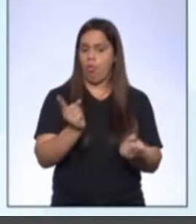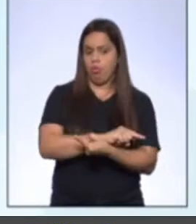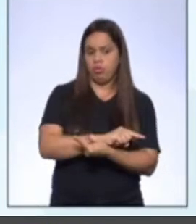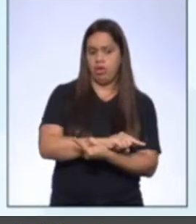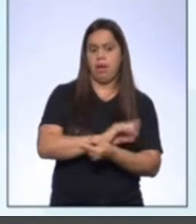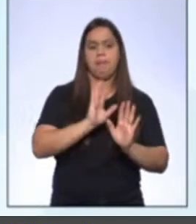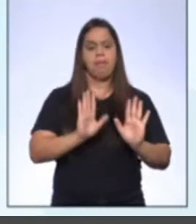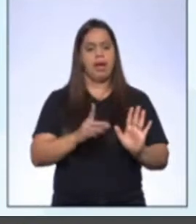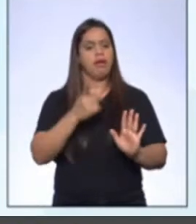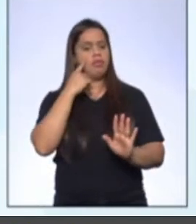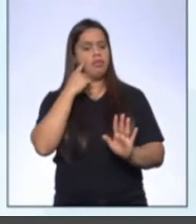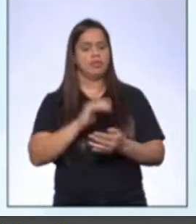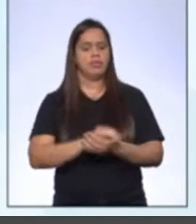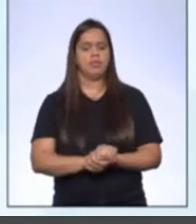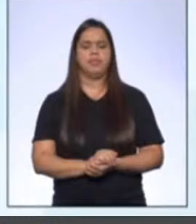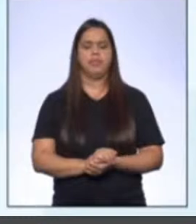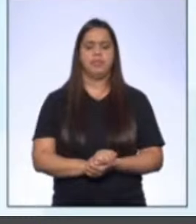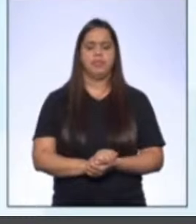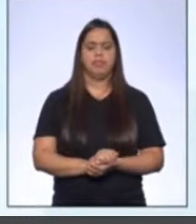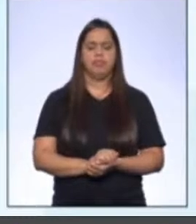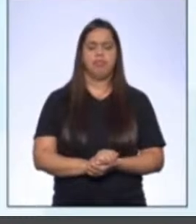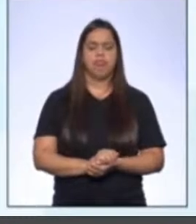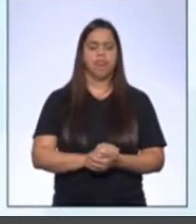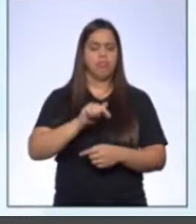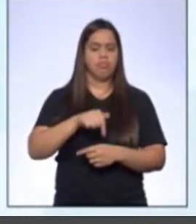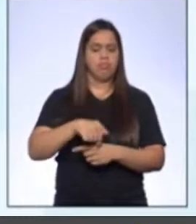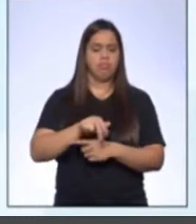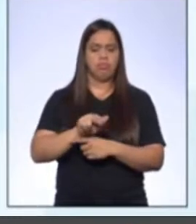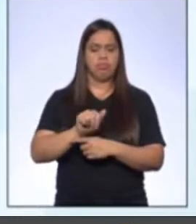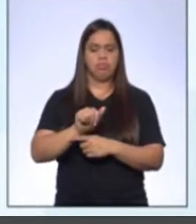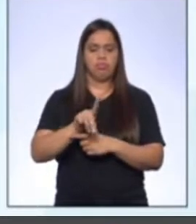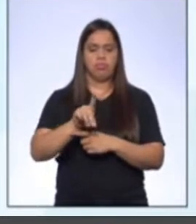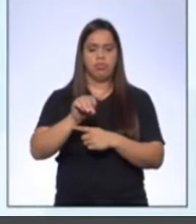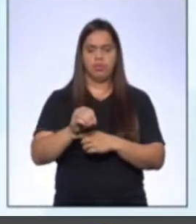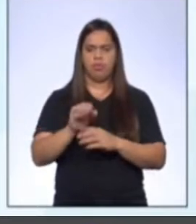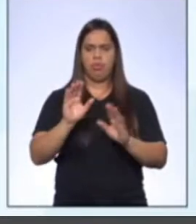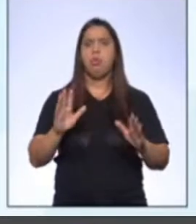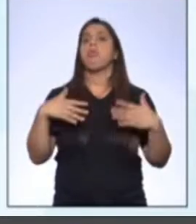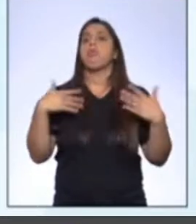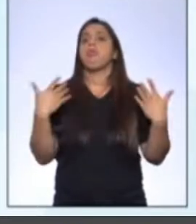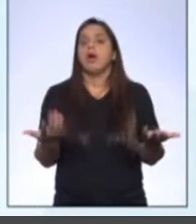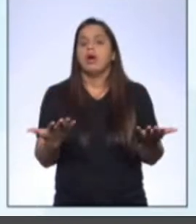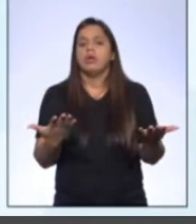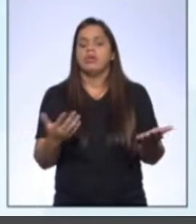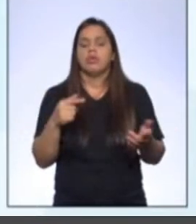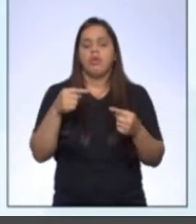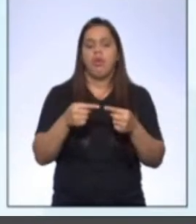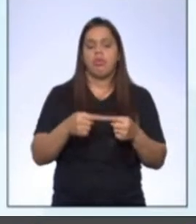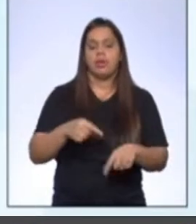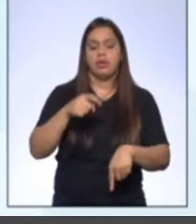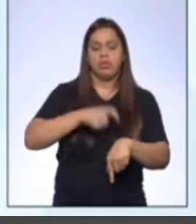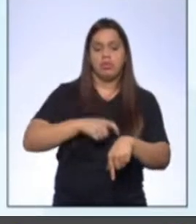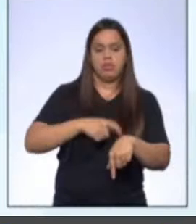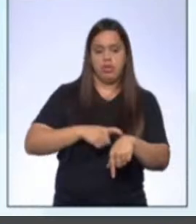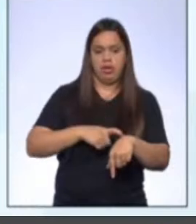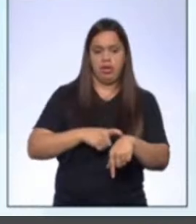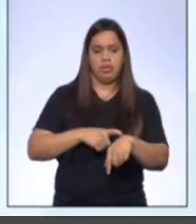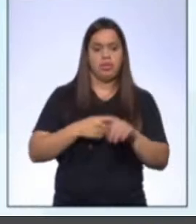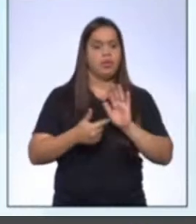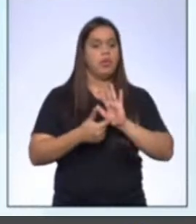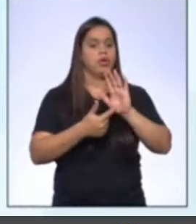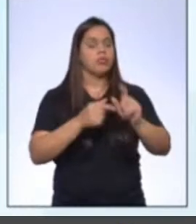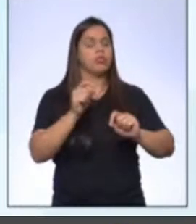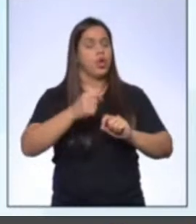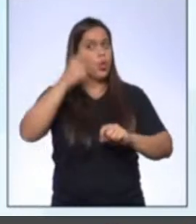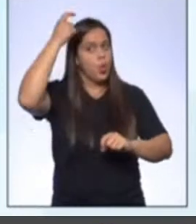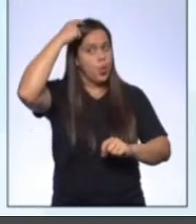quando? Relação dá tempo. Novamente. Está mostrando que o urso comeu o mel novamente.